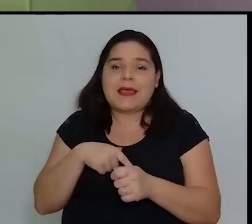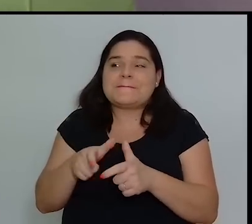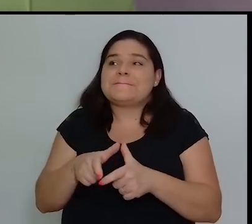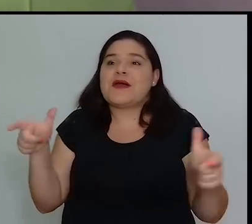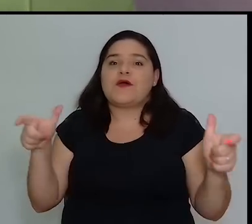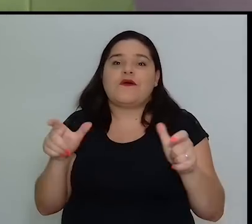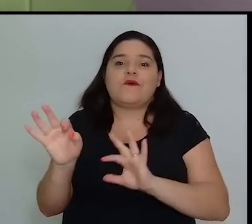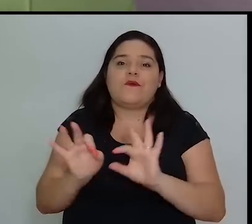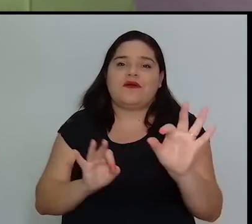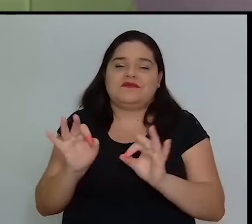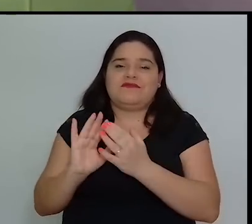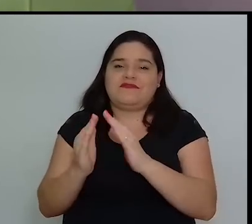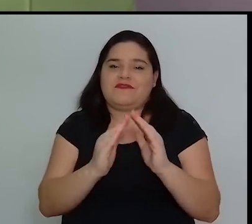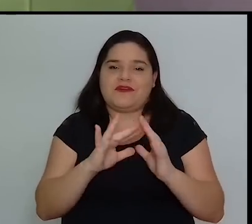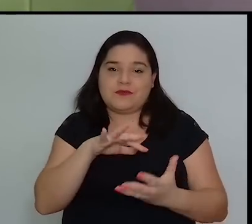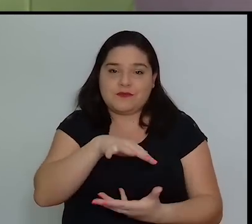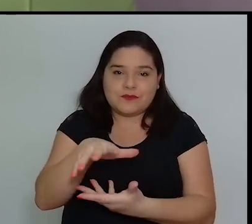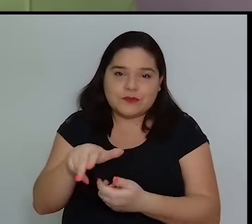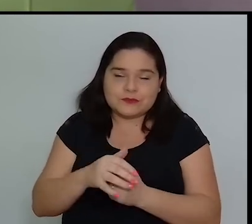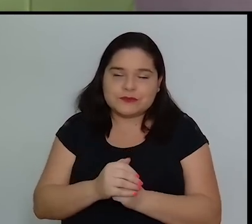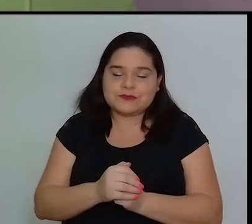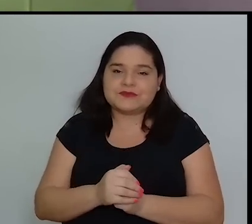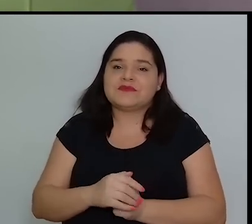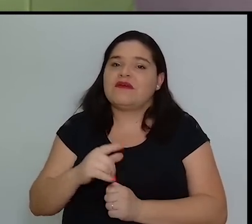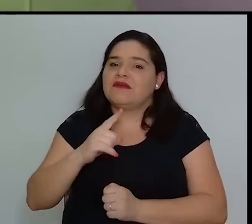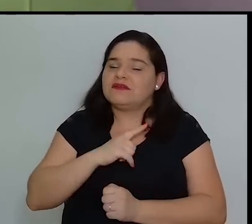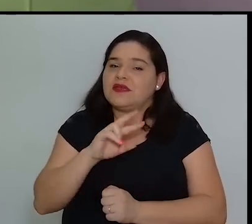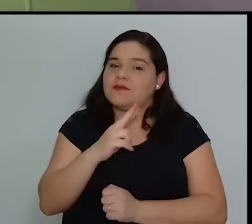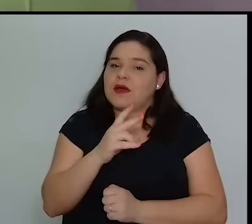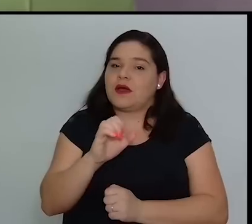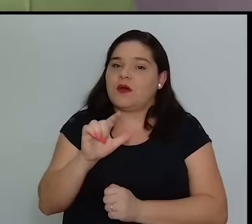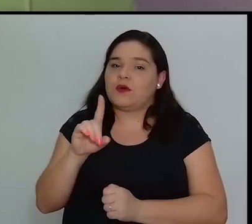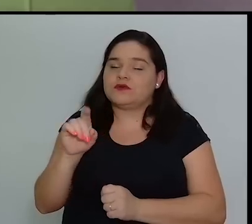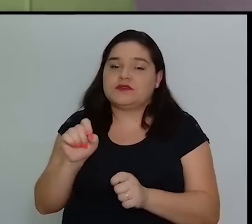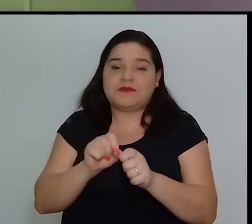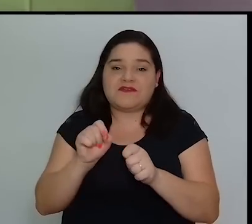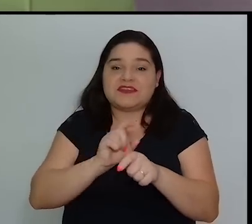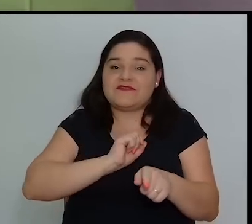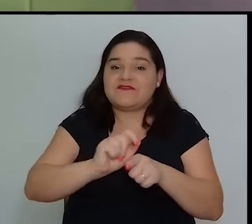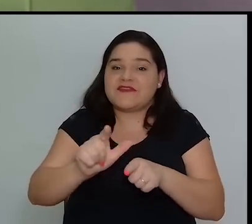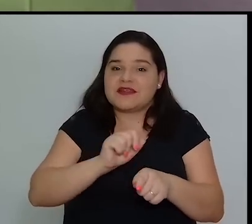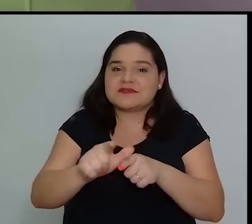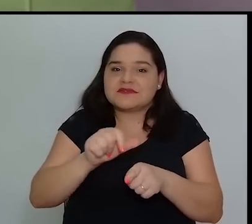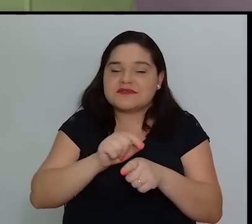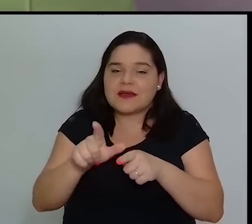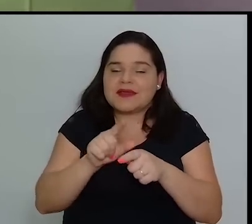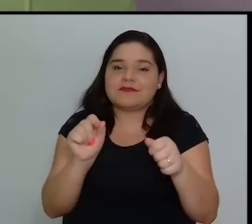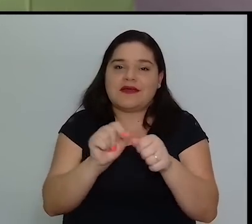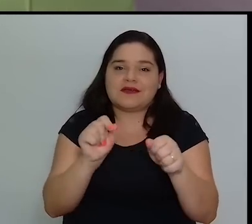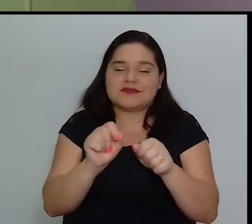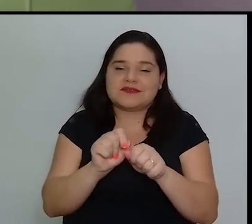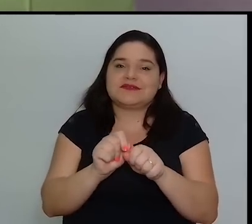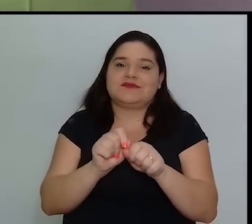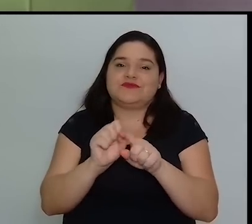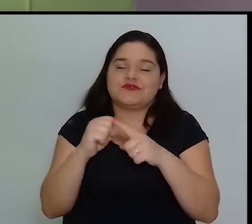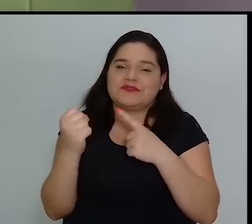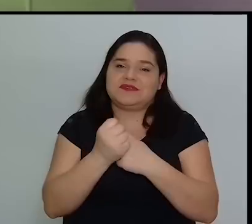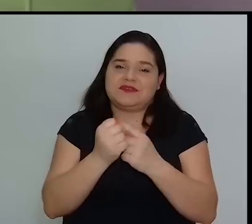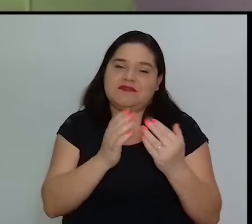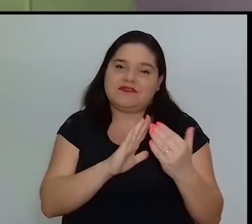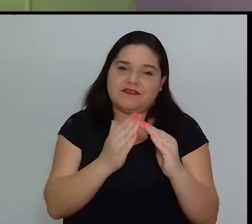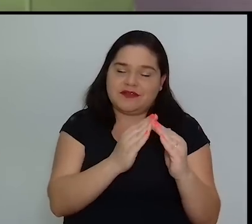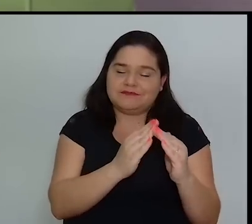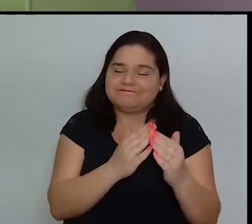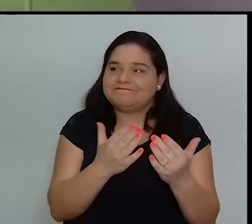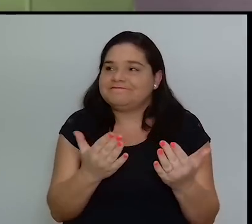mundo teremos uma Road para financiar a organização e as ações sociais da favela Isso é uma mudança